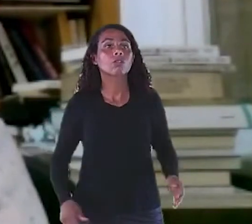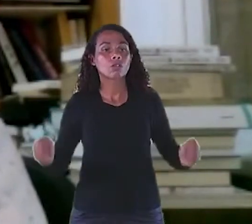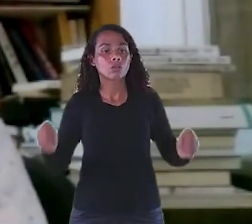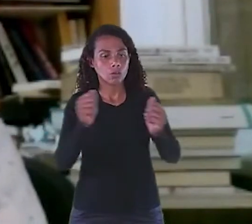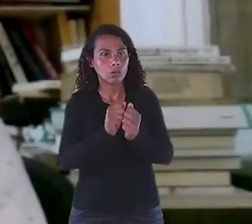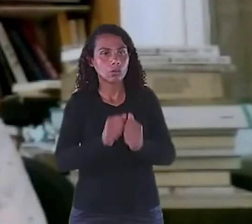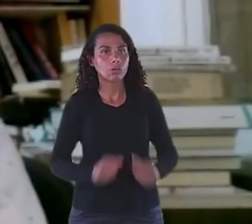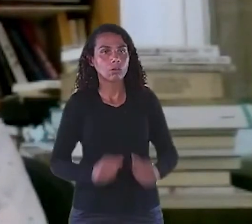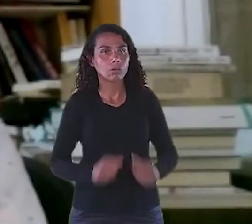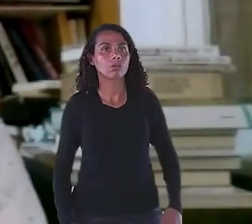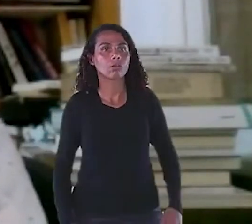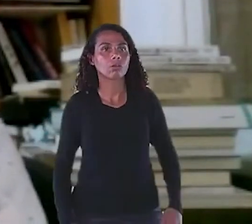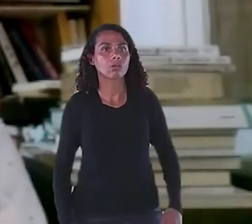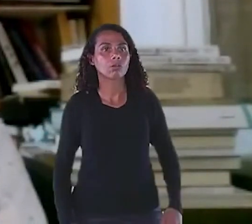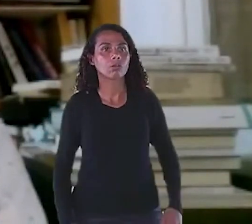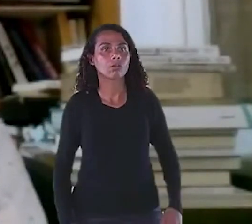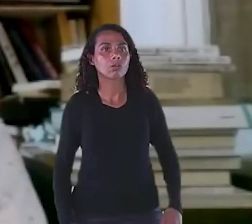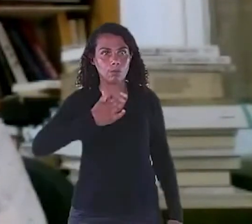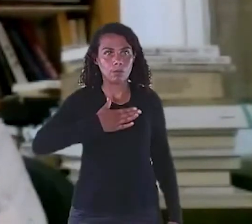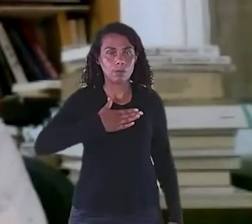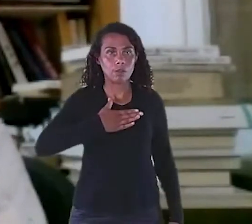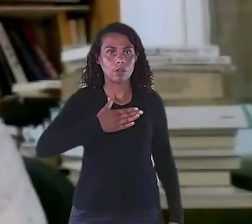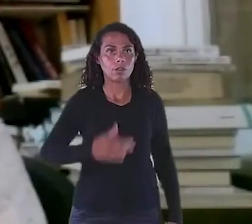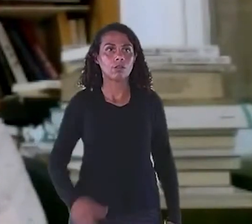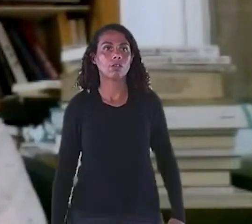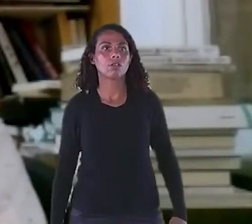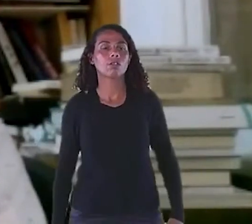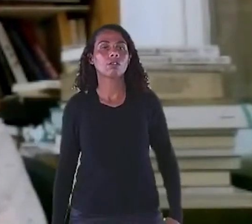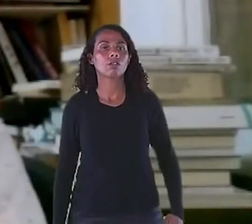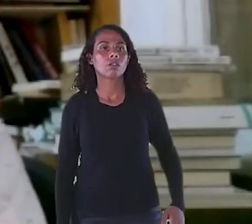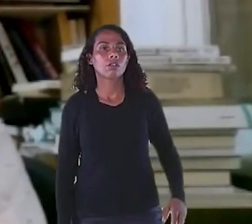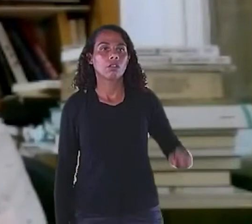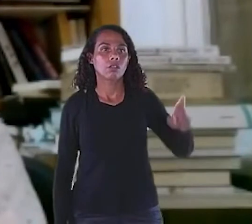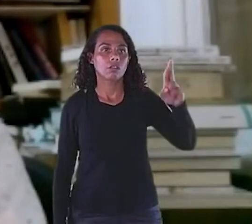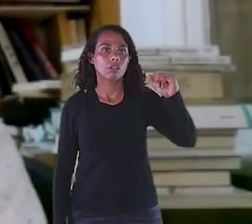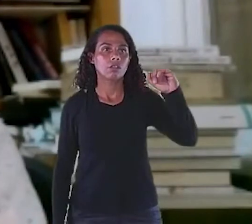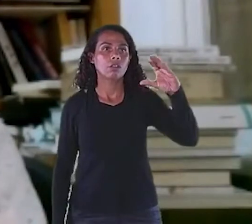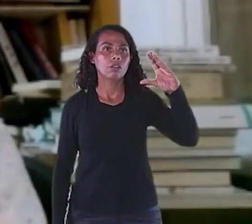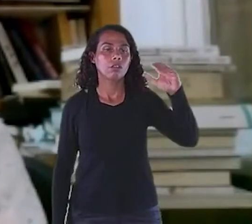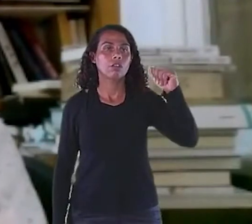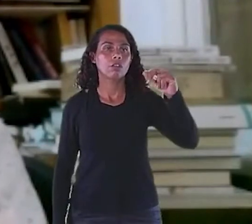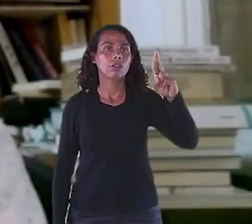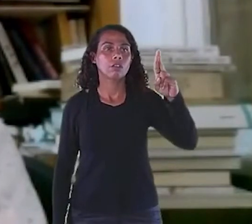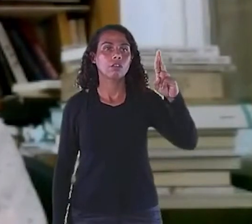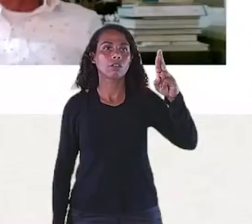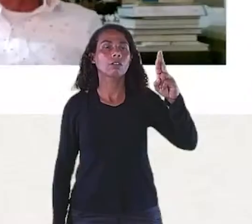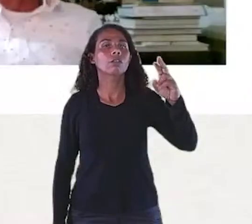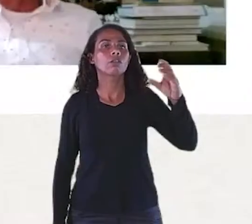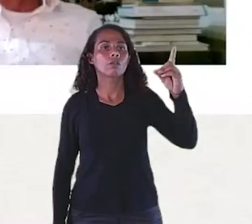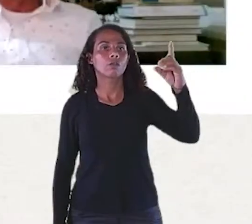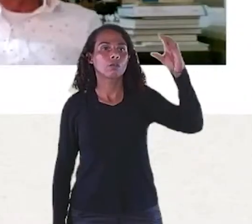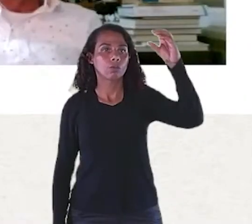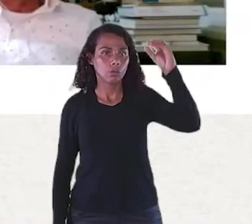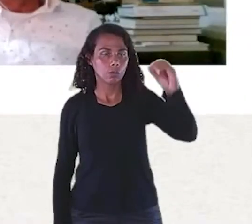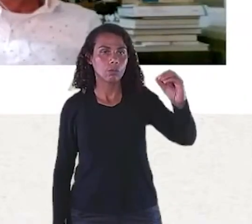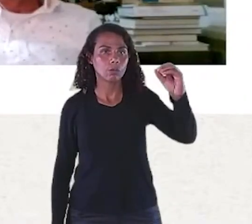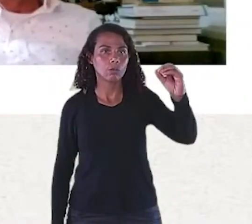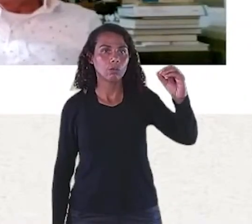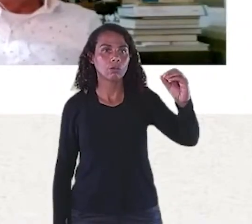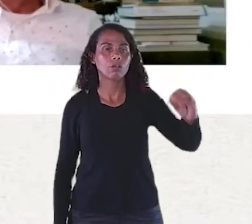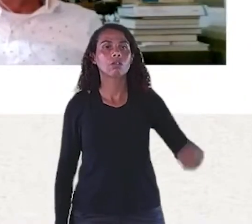sobre um livro dele com o Vargas Llosa. Mário Vargas Llosa, uma beleza de livro. O Vargas Llosa não era